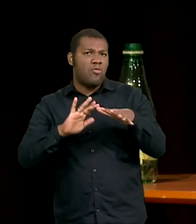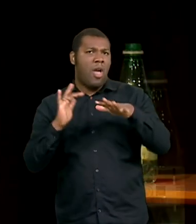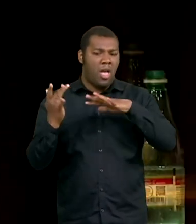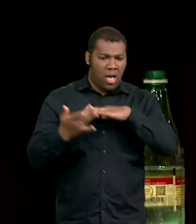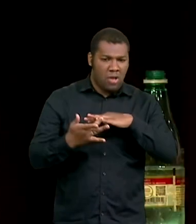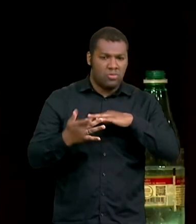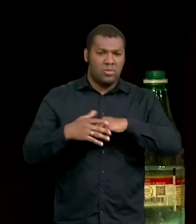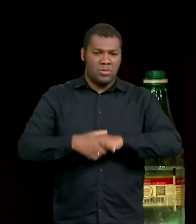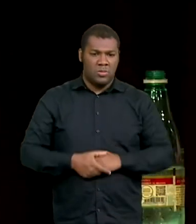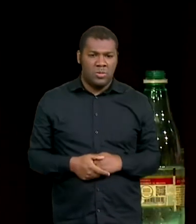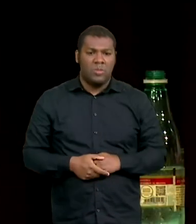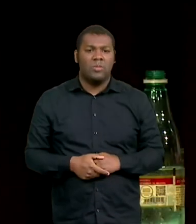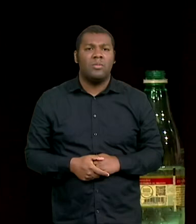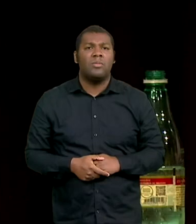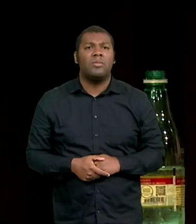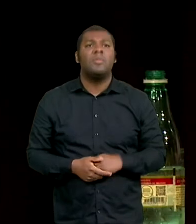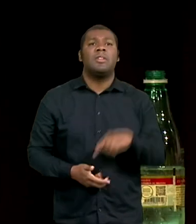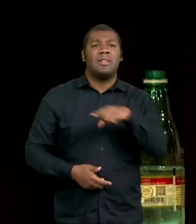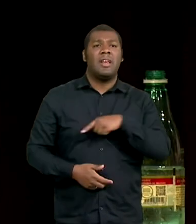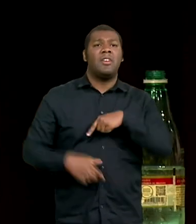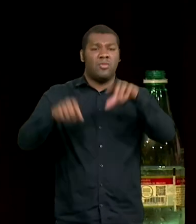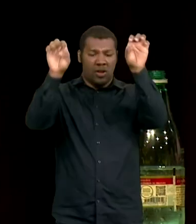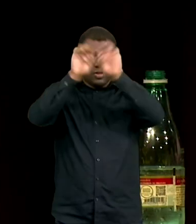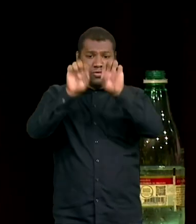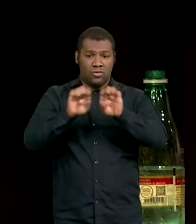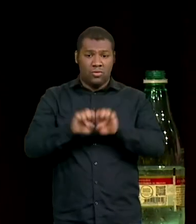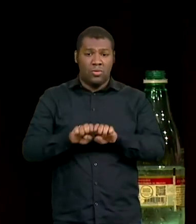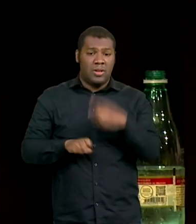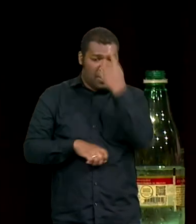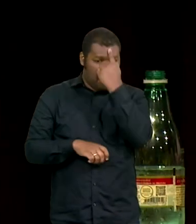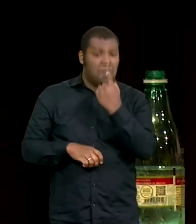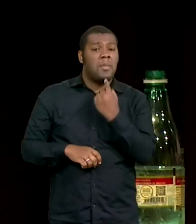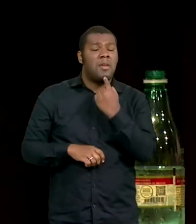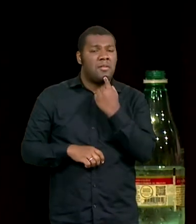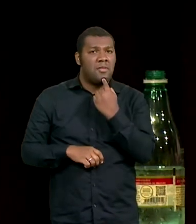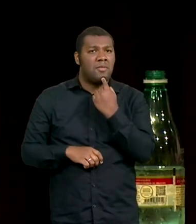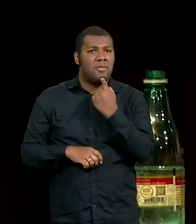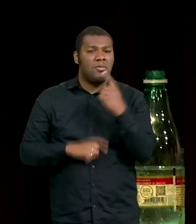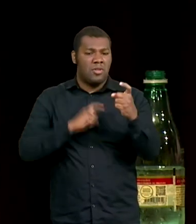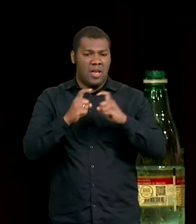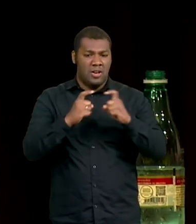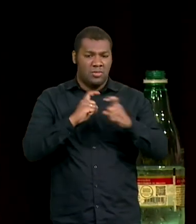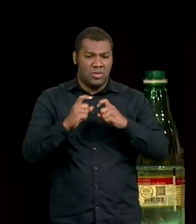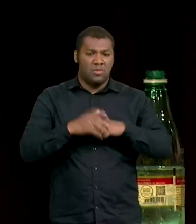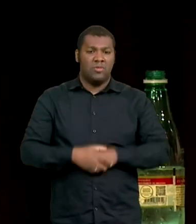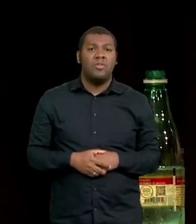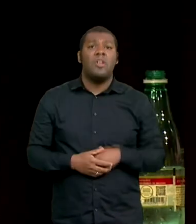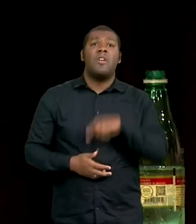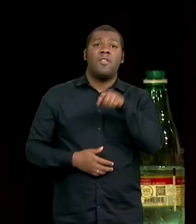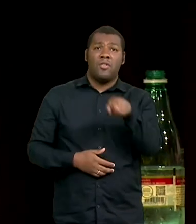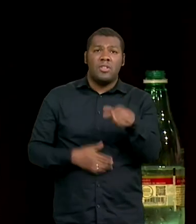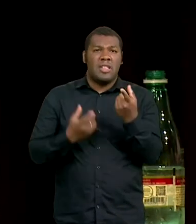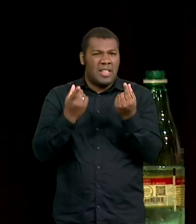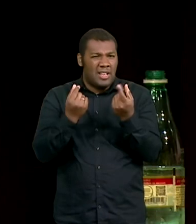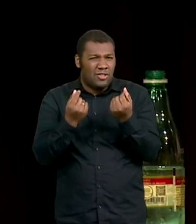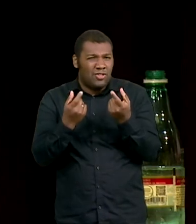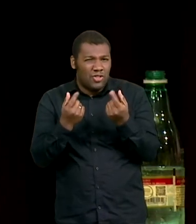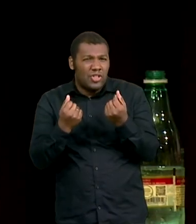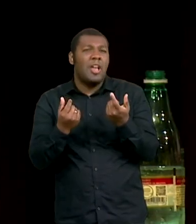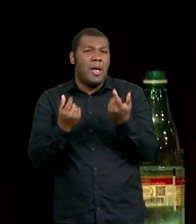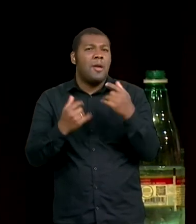sociais. Se você tem uma estrutura, um modelo de negócios que você ganha mais dinheiro se você gera mais